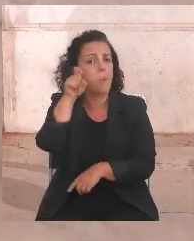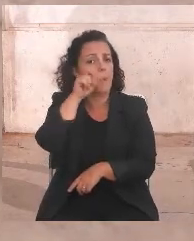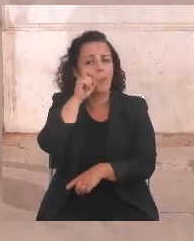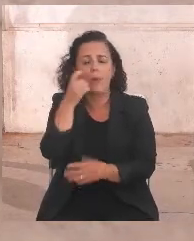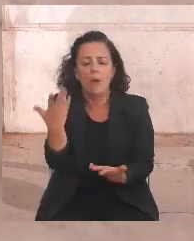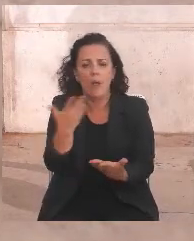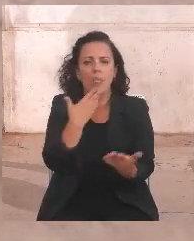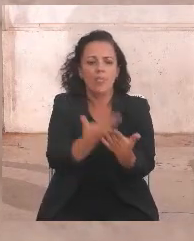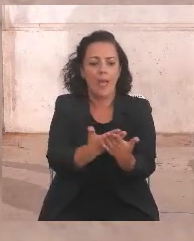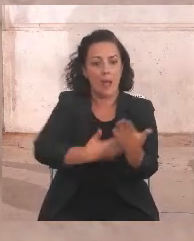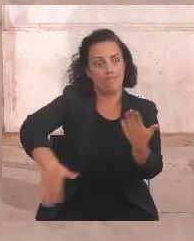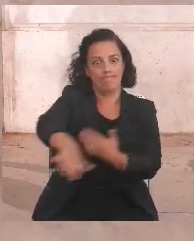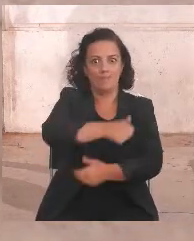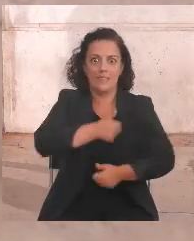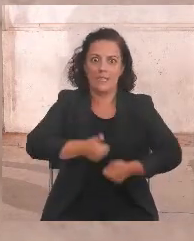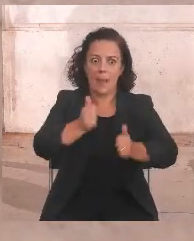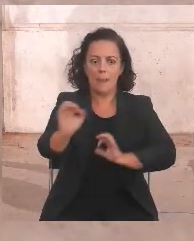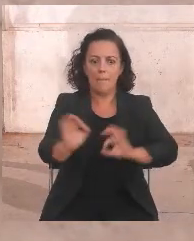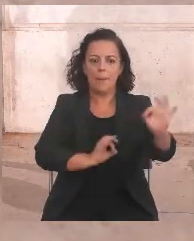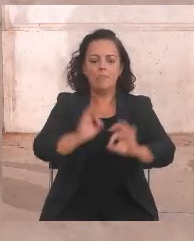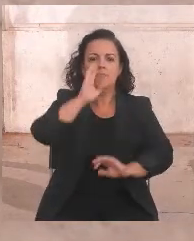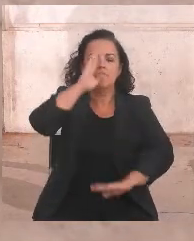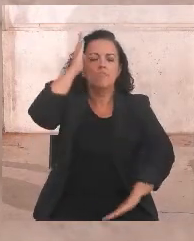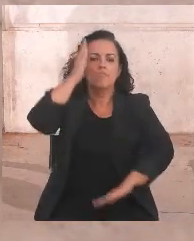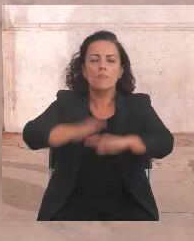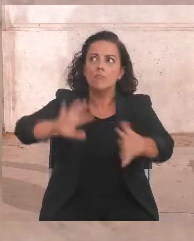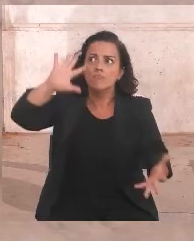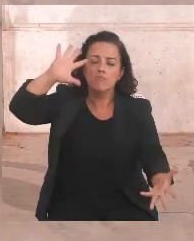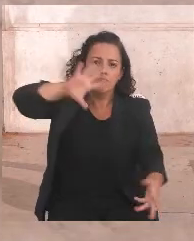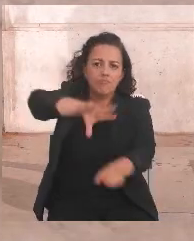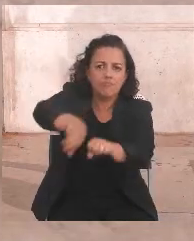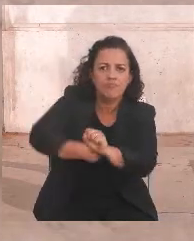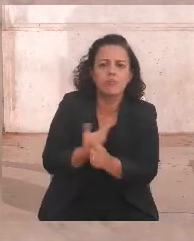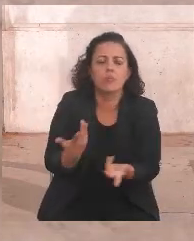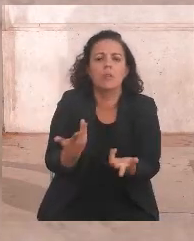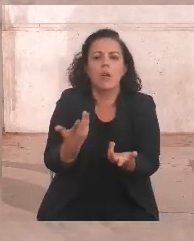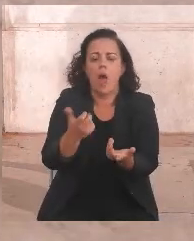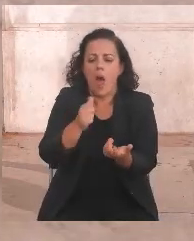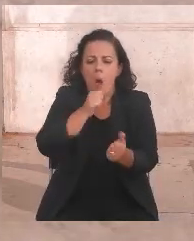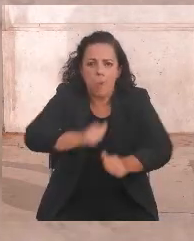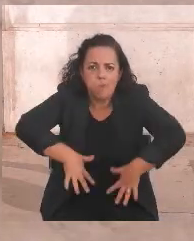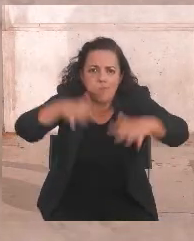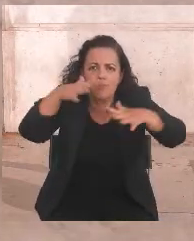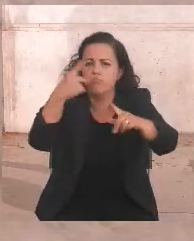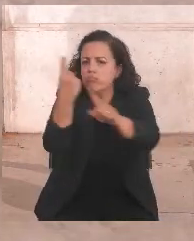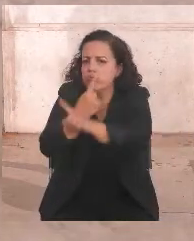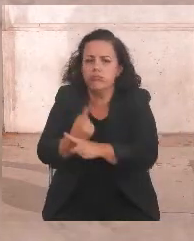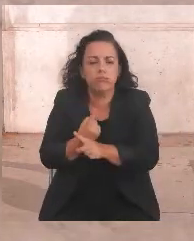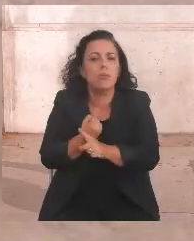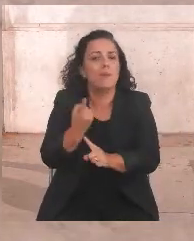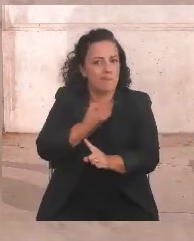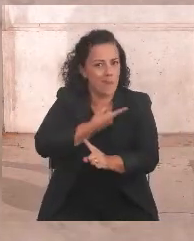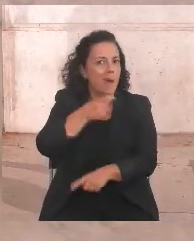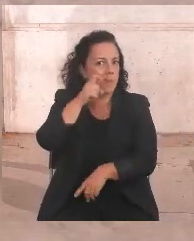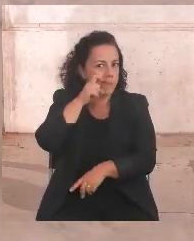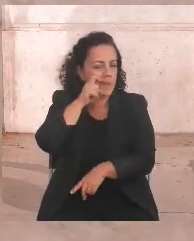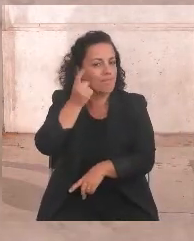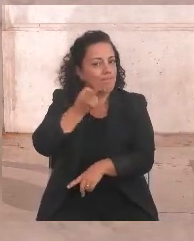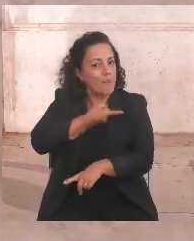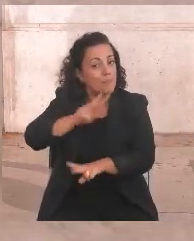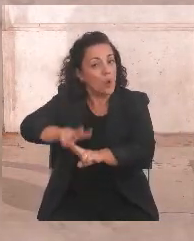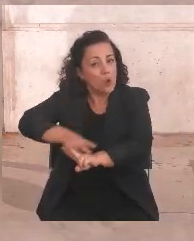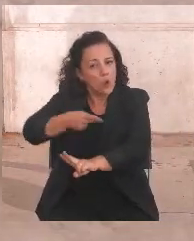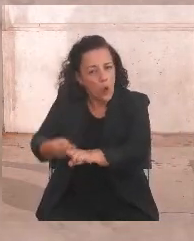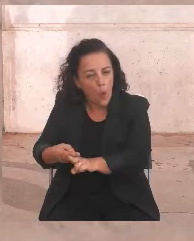a cidade para fenómenos da natureza e também para possíveis catástrofes. Por isso, temos que ter uma redobrada